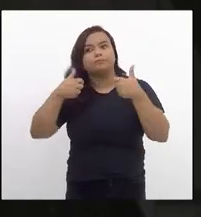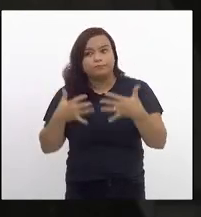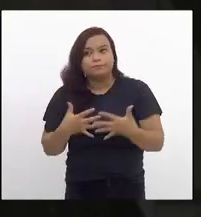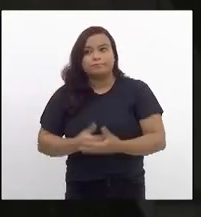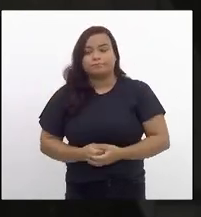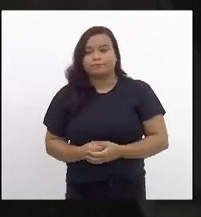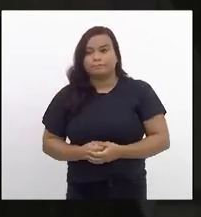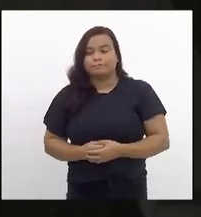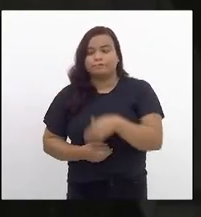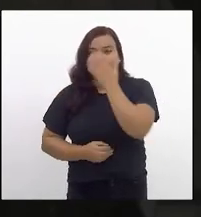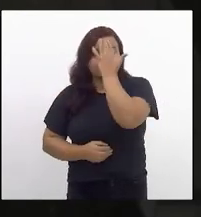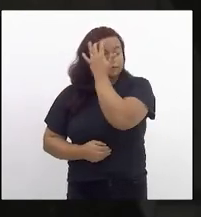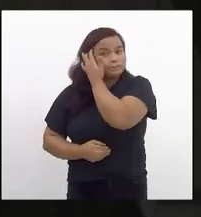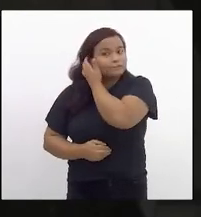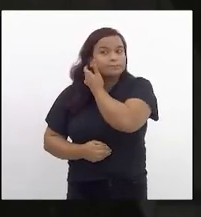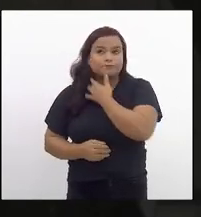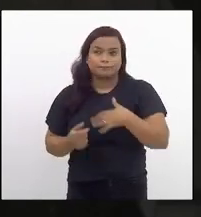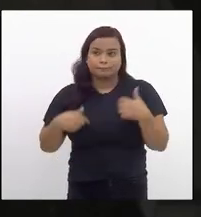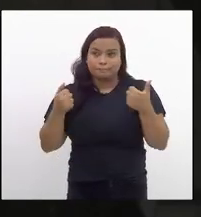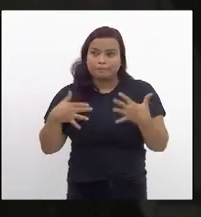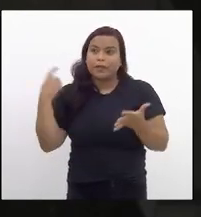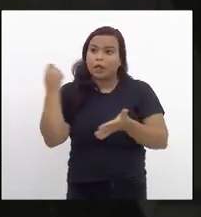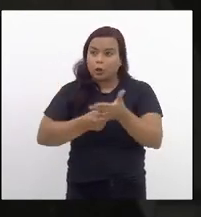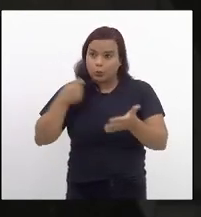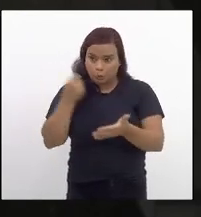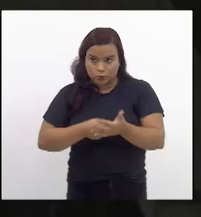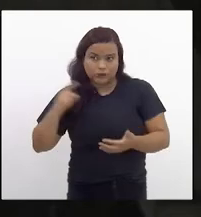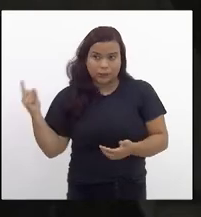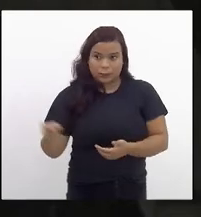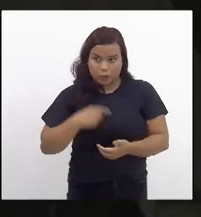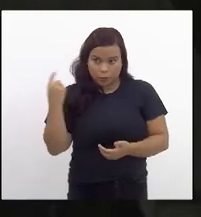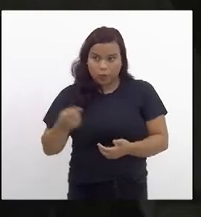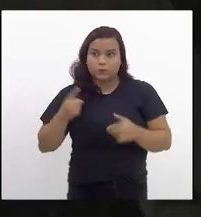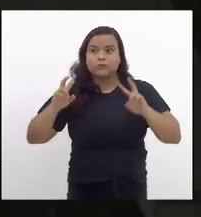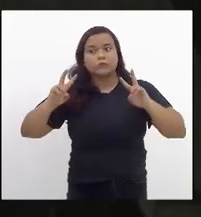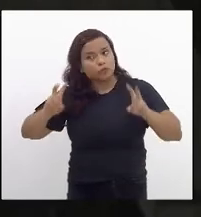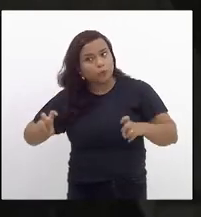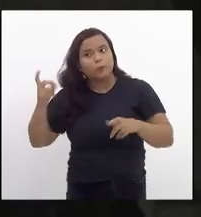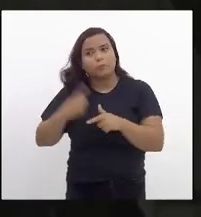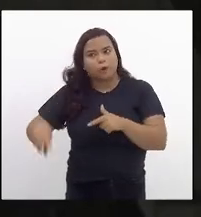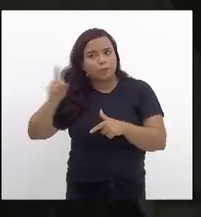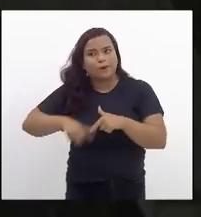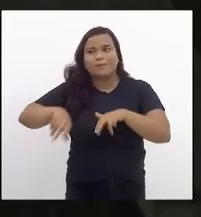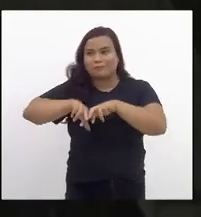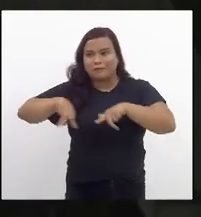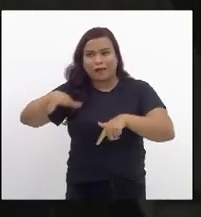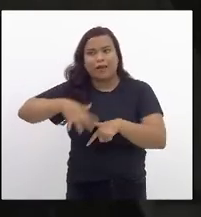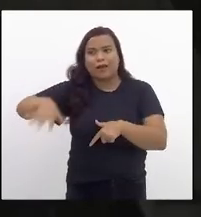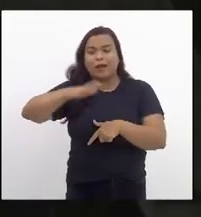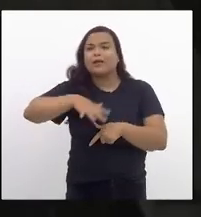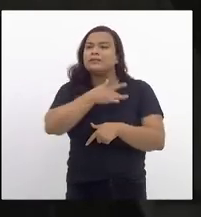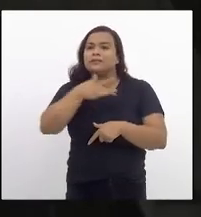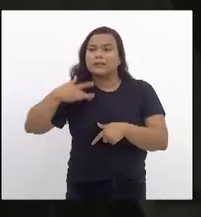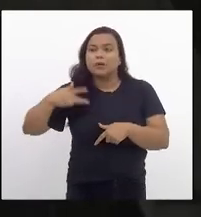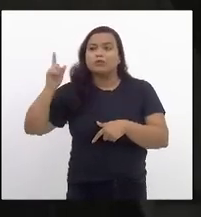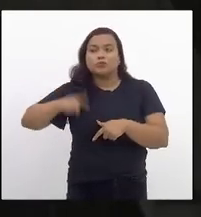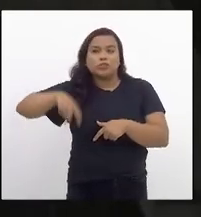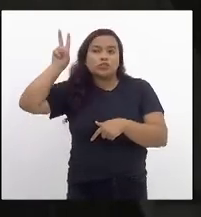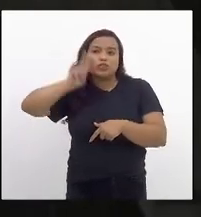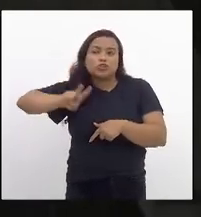Presidente tô dizendo que nossa luta em relação aos dramas da saúde são lutas